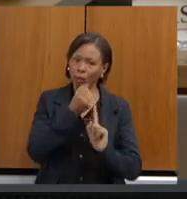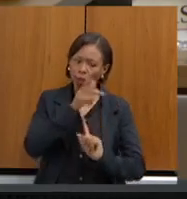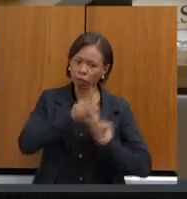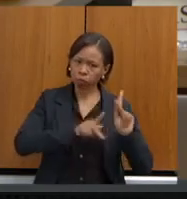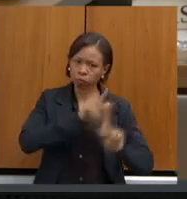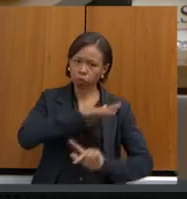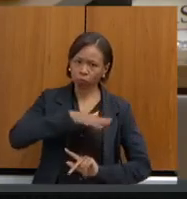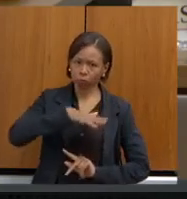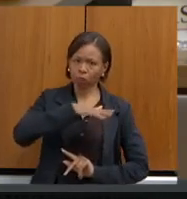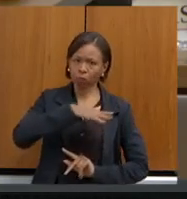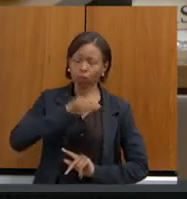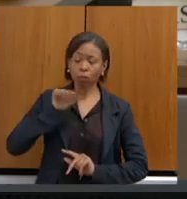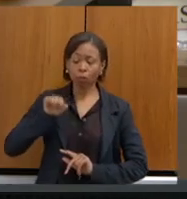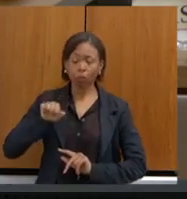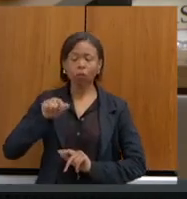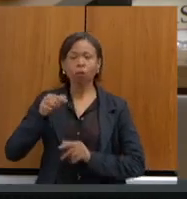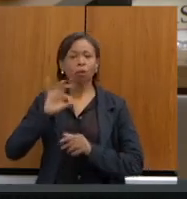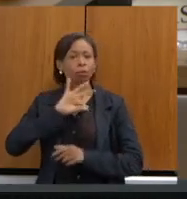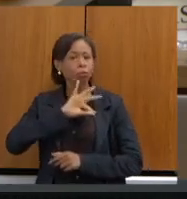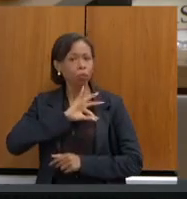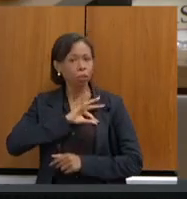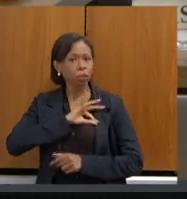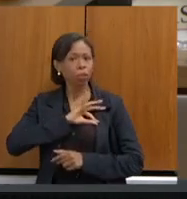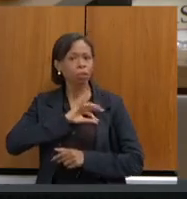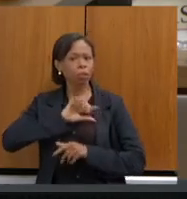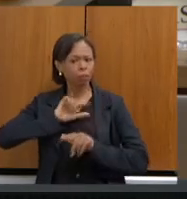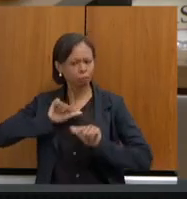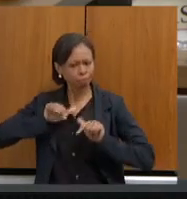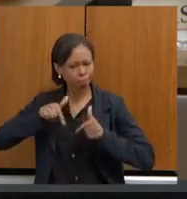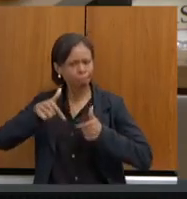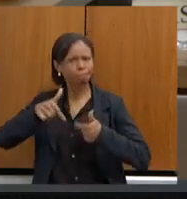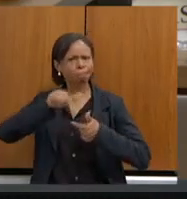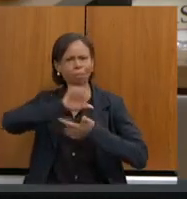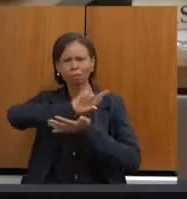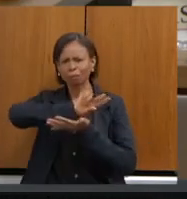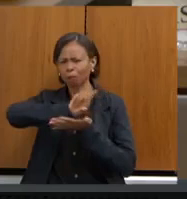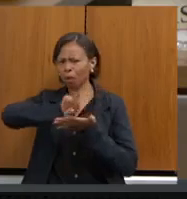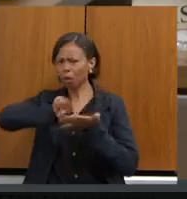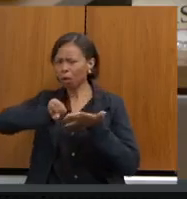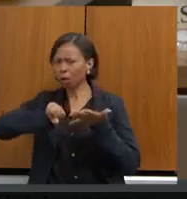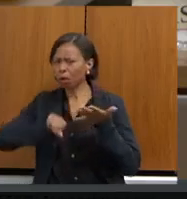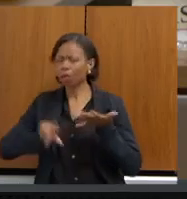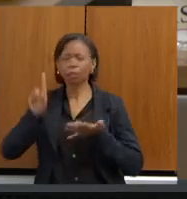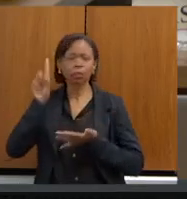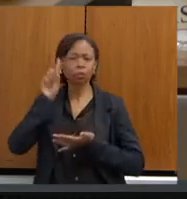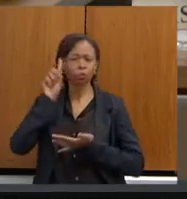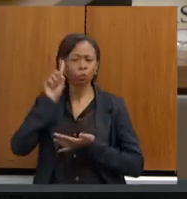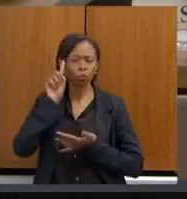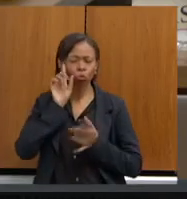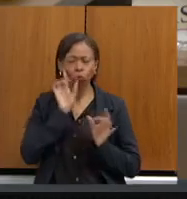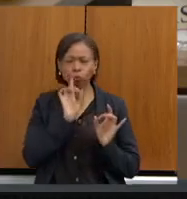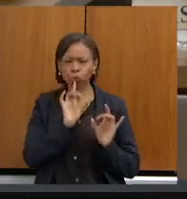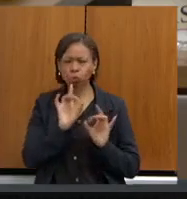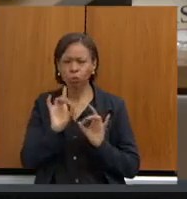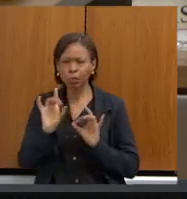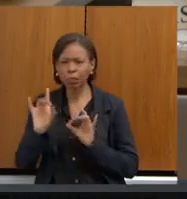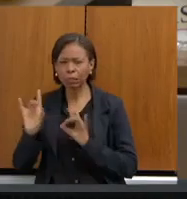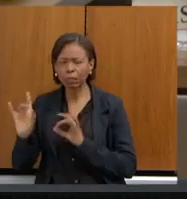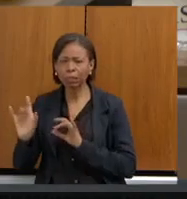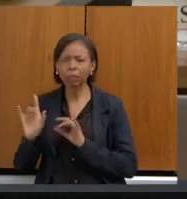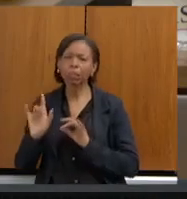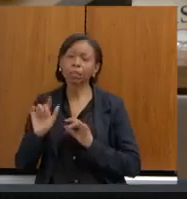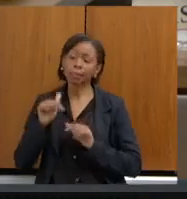fazer várias ações mesmo cuidando do dia a dia mesmo cuidando daquelas rotinas Nossa de alteração de